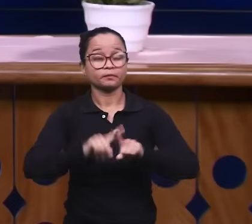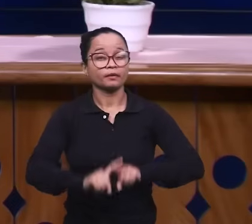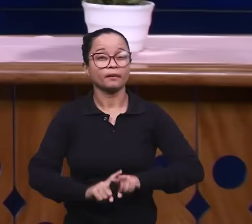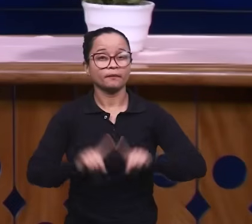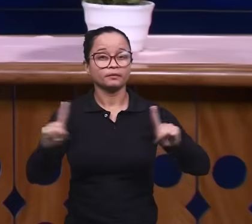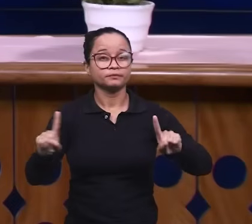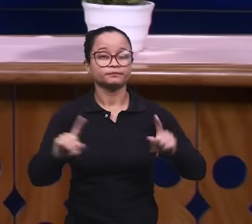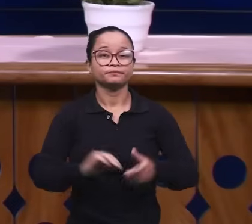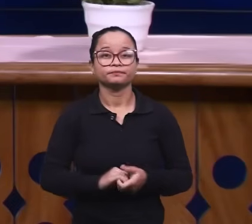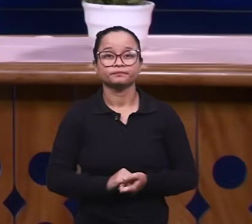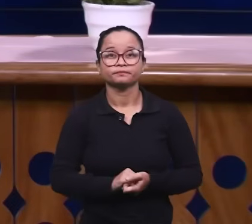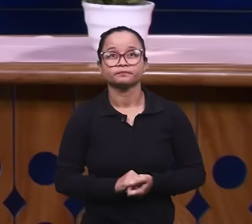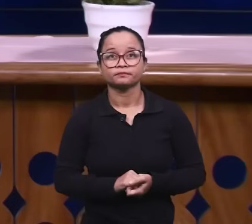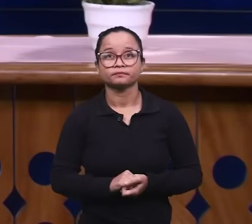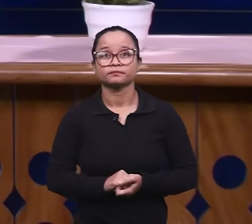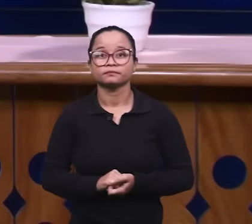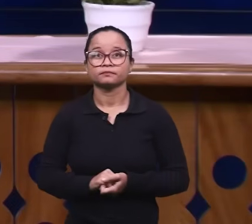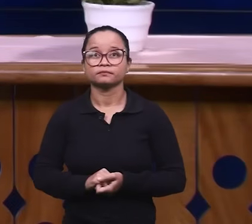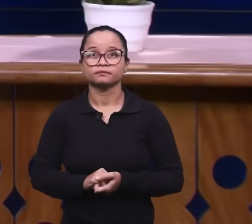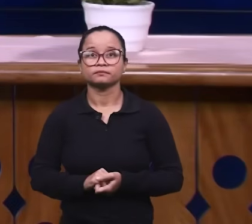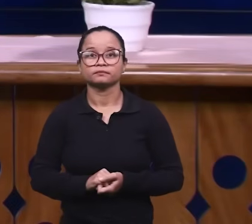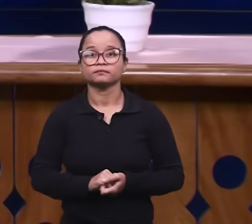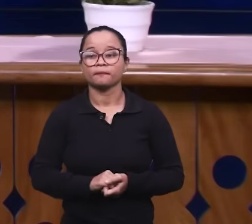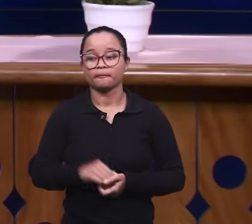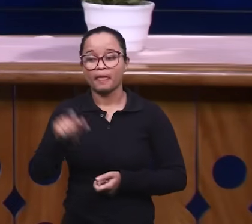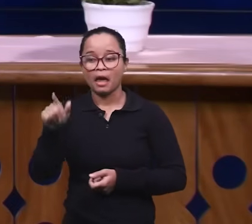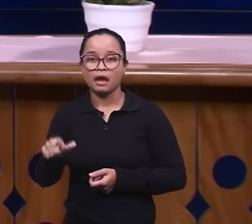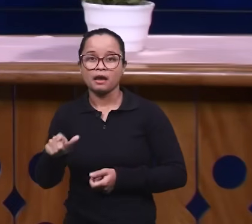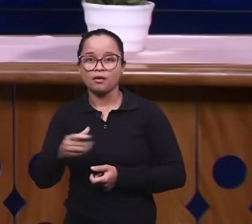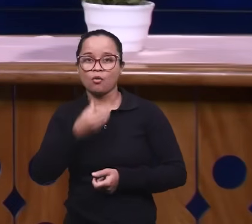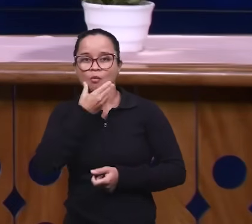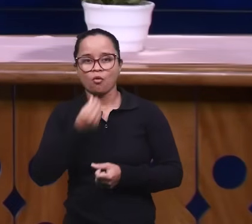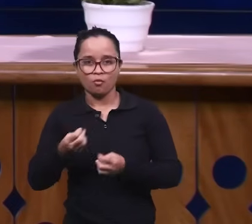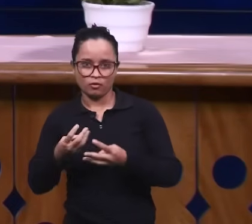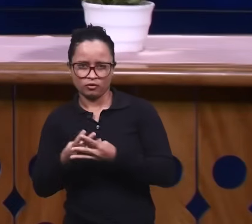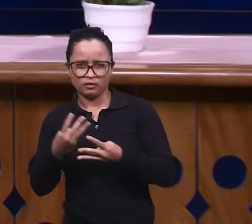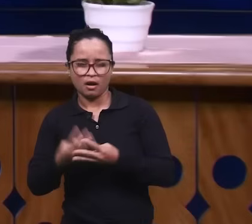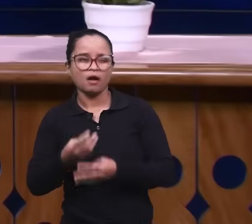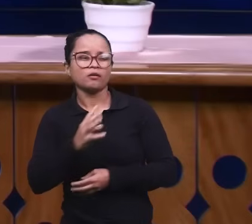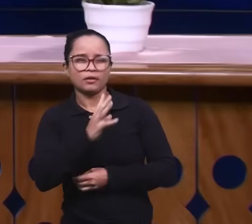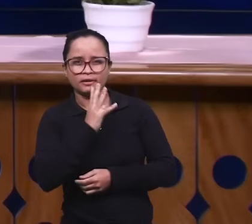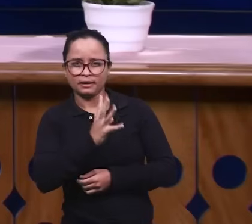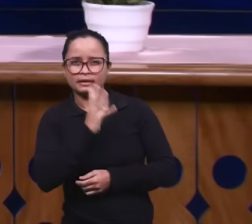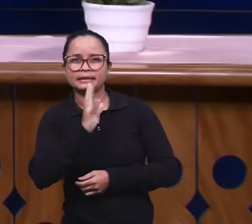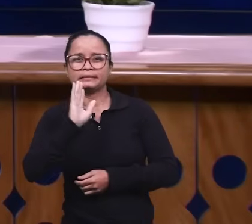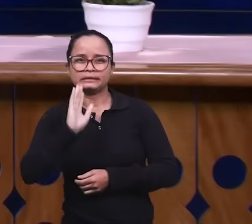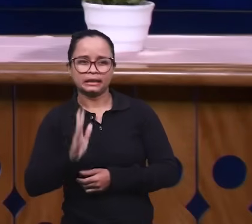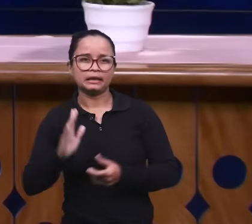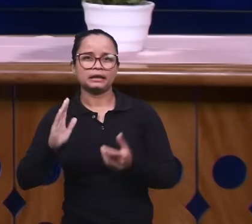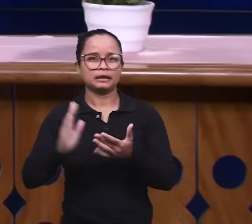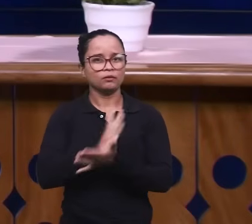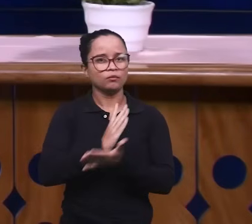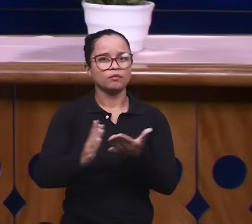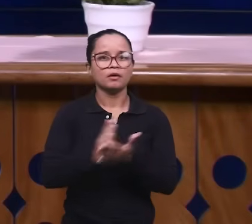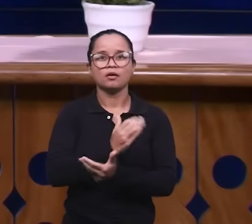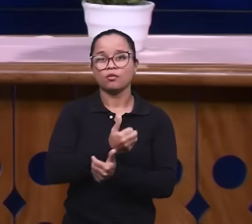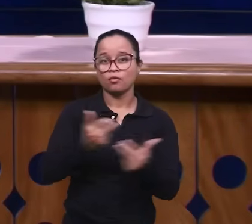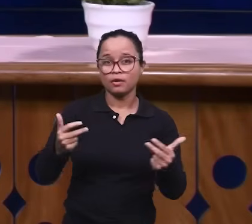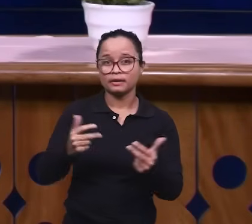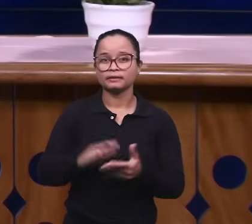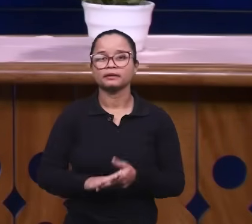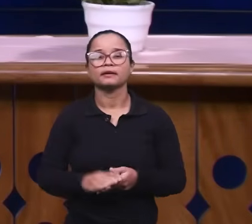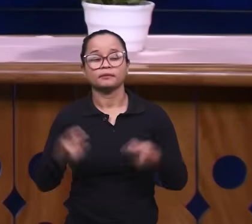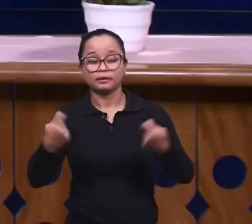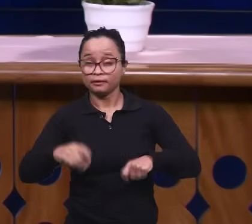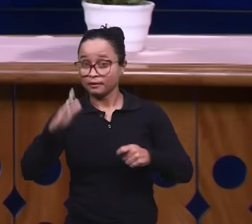Mas ele, como judeu, ele tinha conhecimento de alguma coisa que deveria